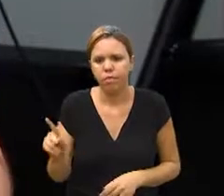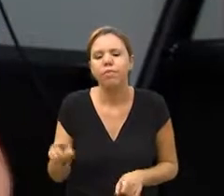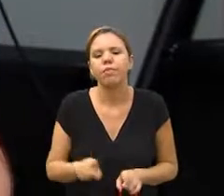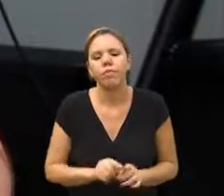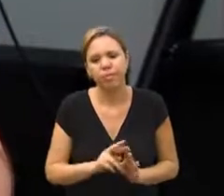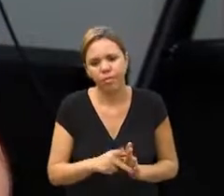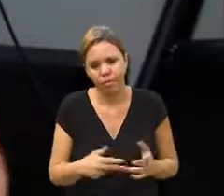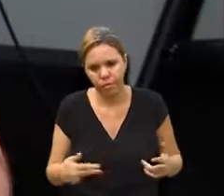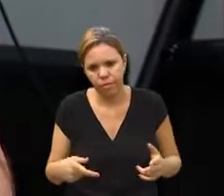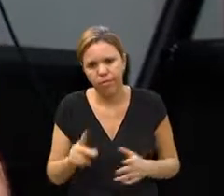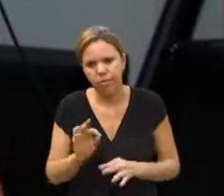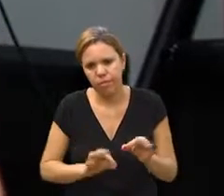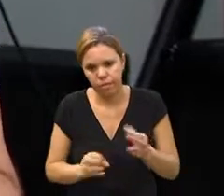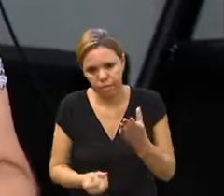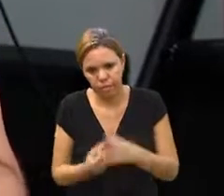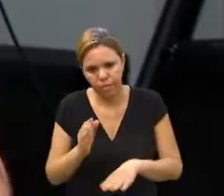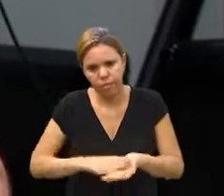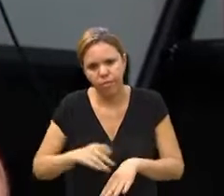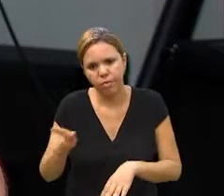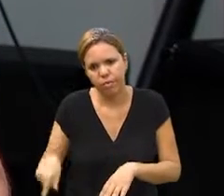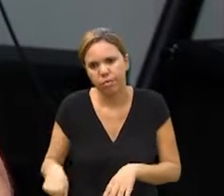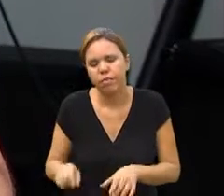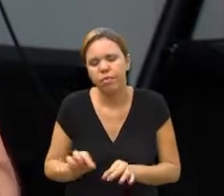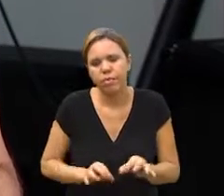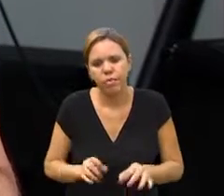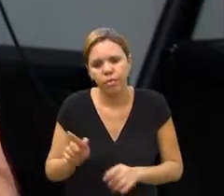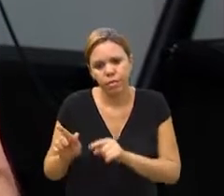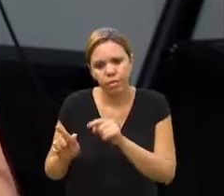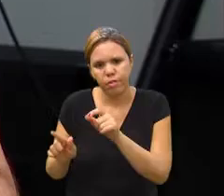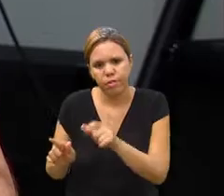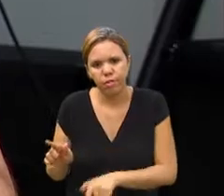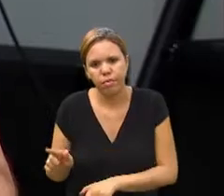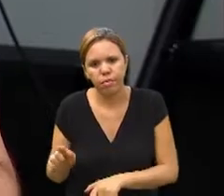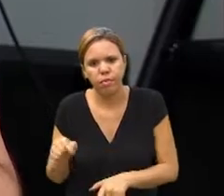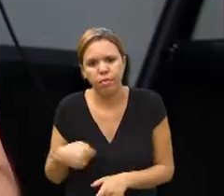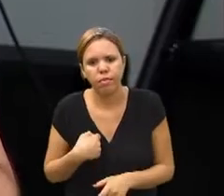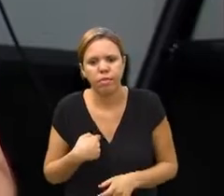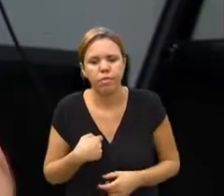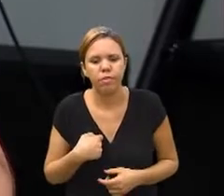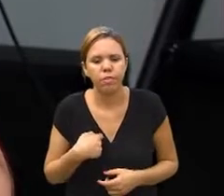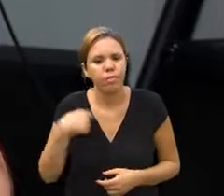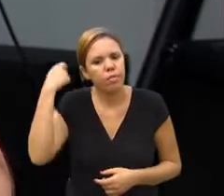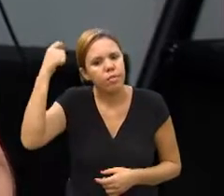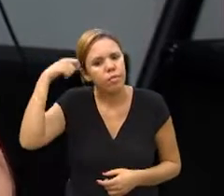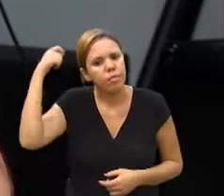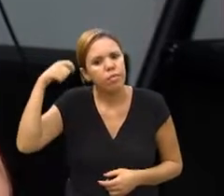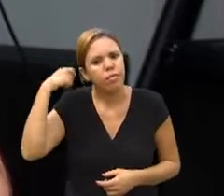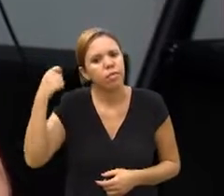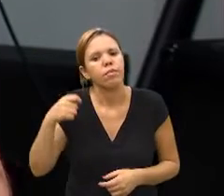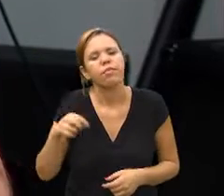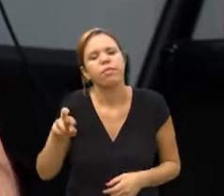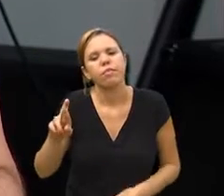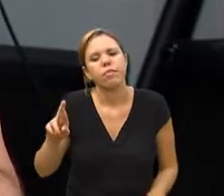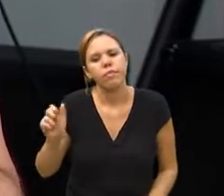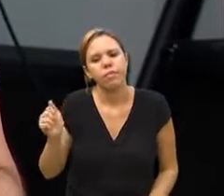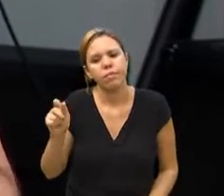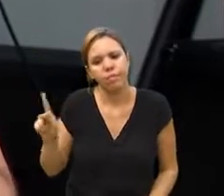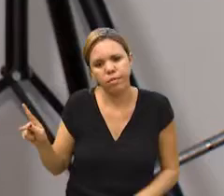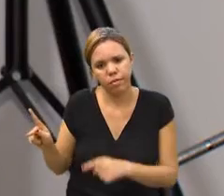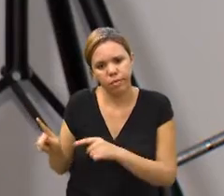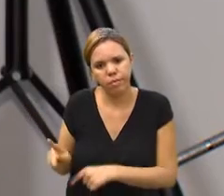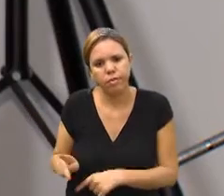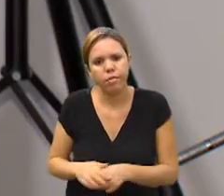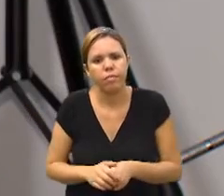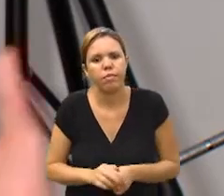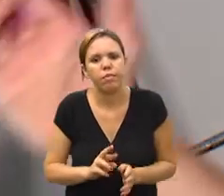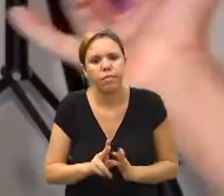coisas, né, que ele produz, né, ele é produtor também, o G, e produz artistas de rap,